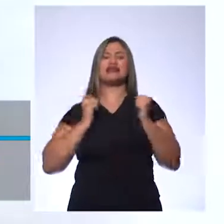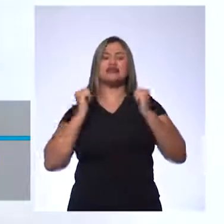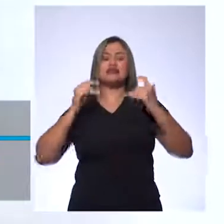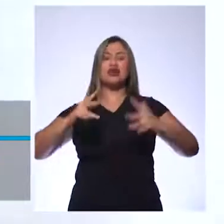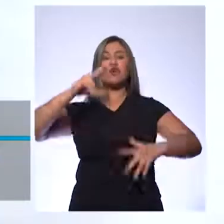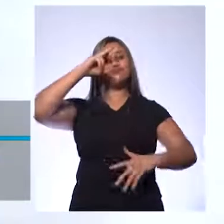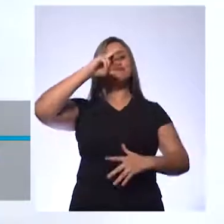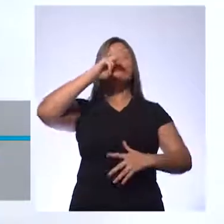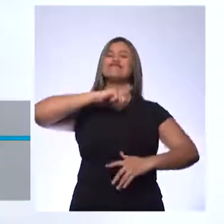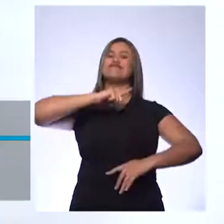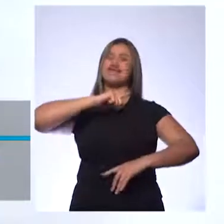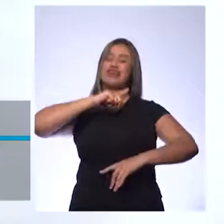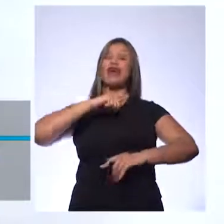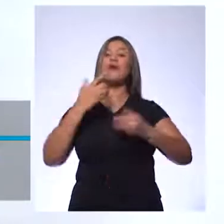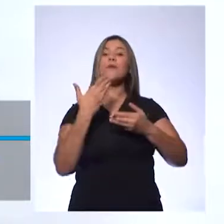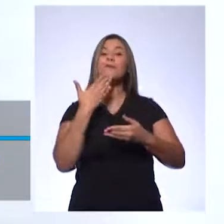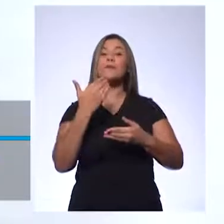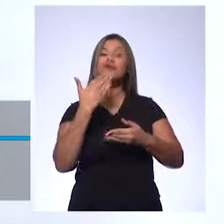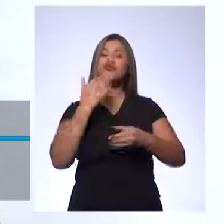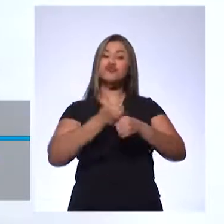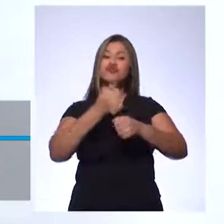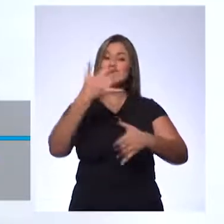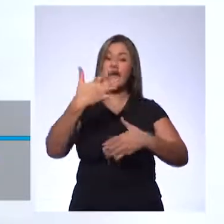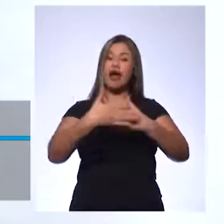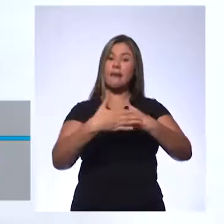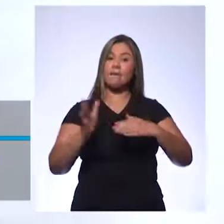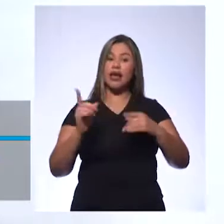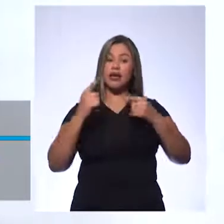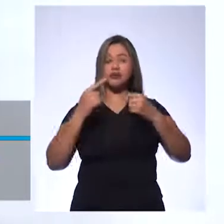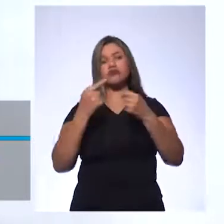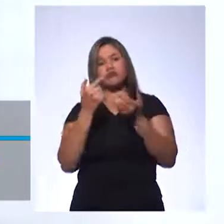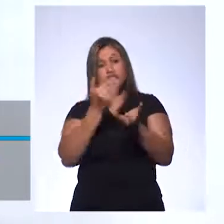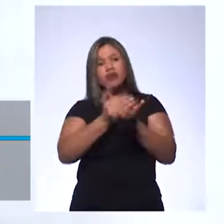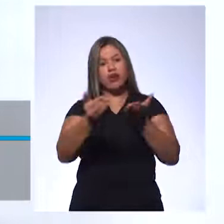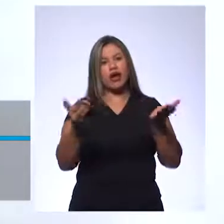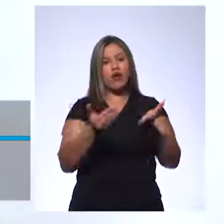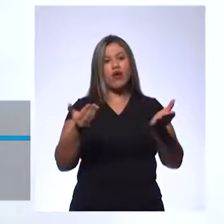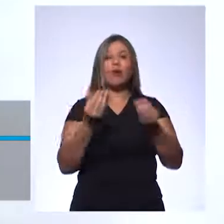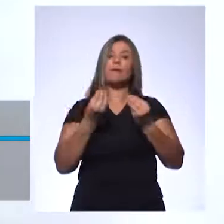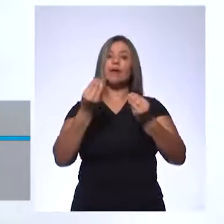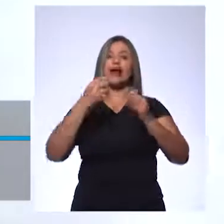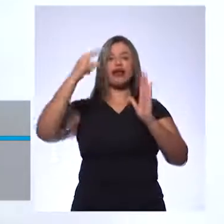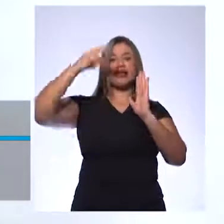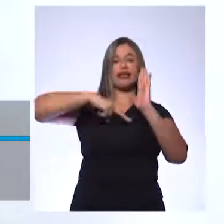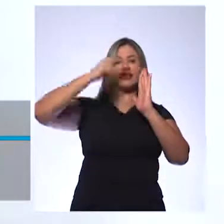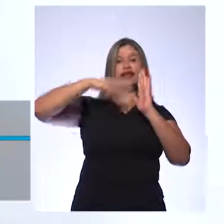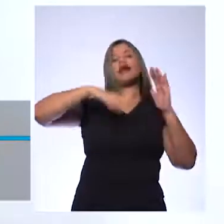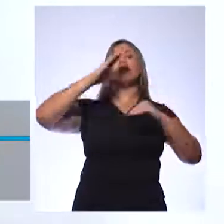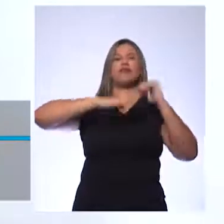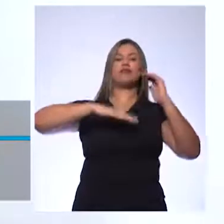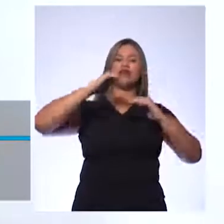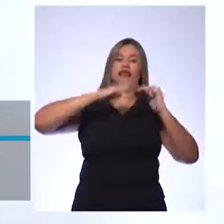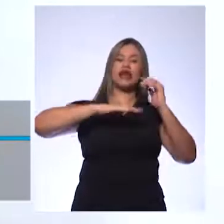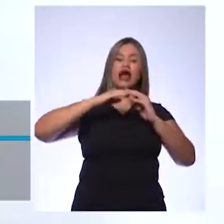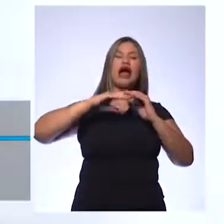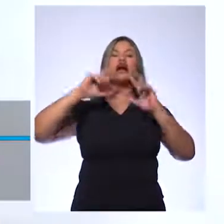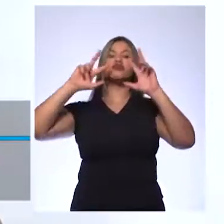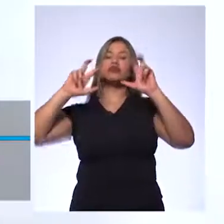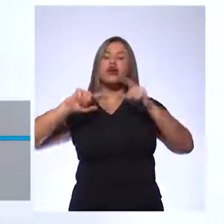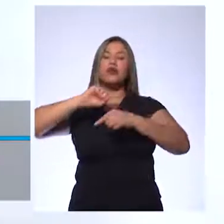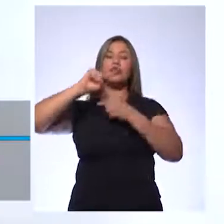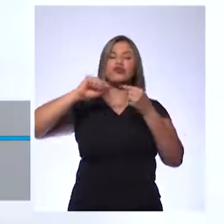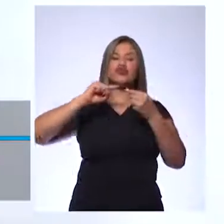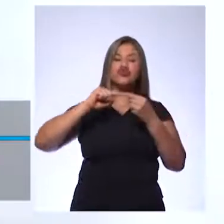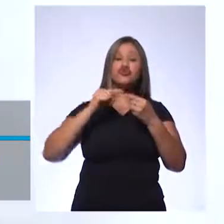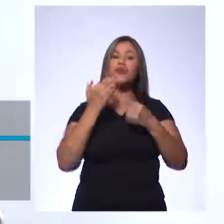atitude Historiador A então eu pedi para que o chat ficar ficasse aberto nesses primeiros momentos enquanto eu faço a leitura da habilidade do tema dos objetivos